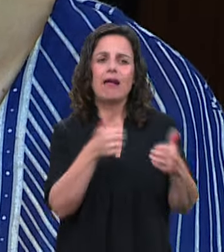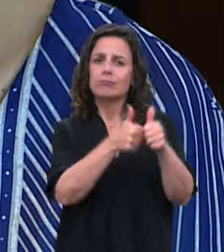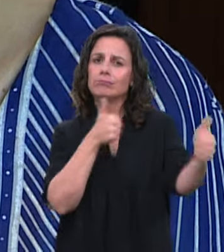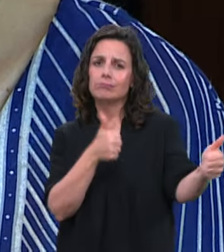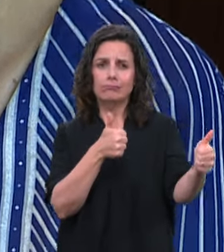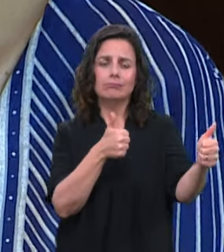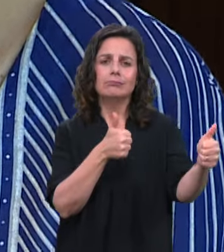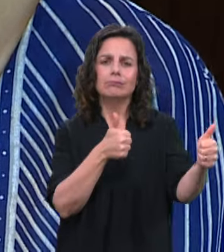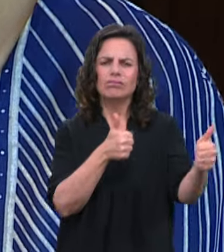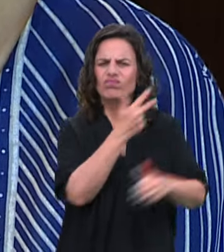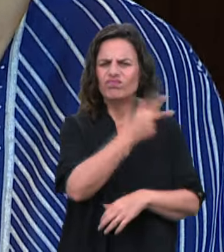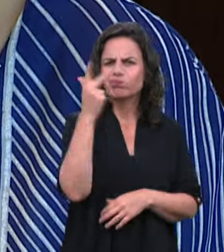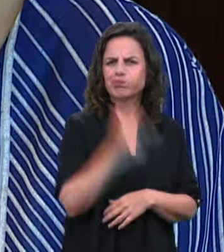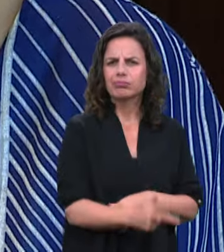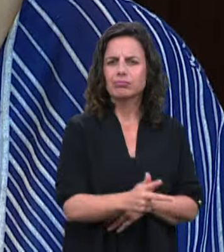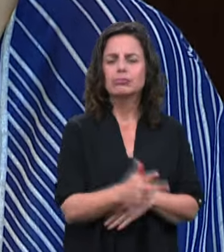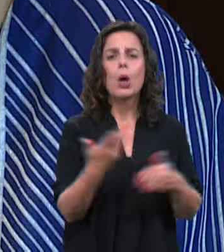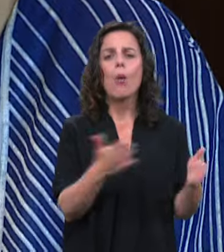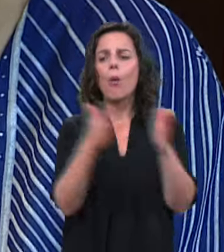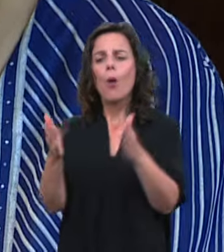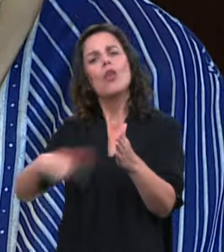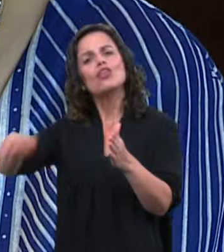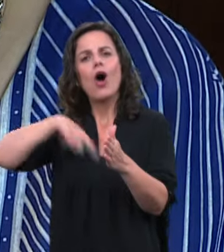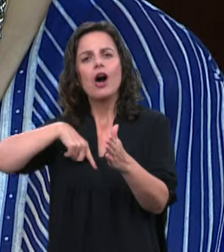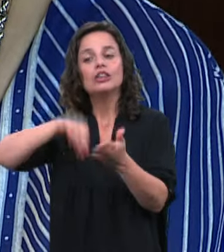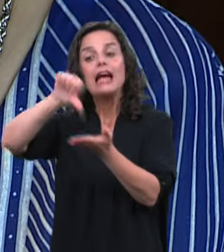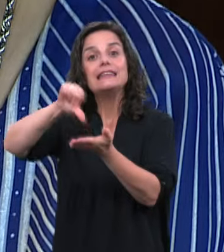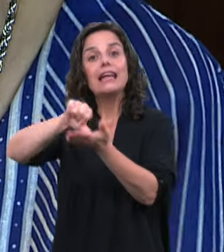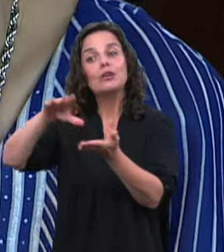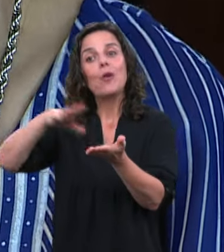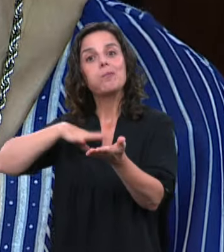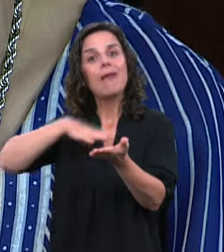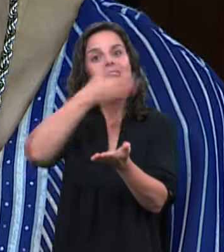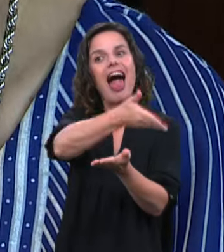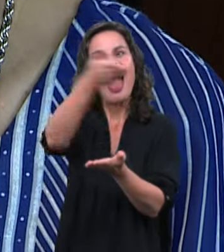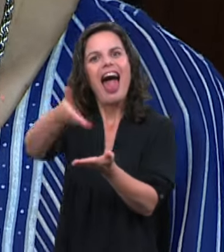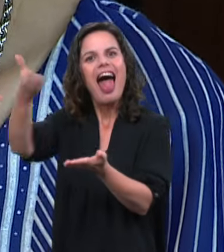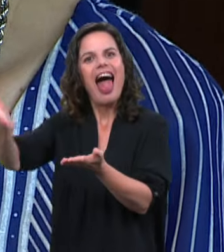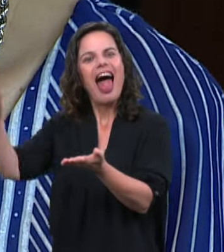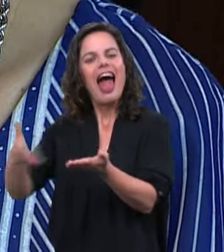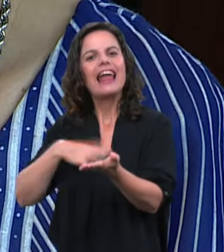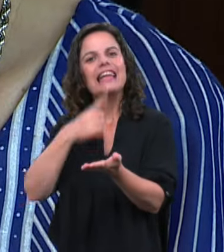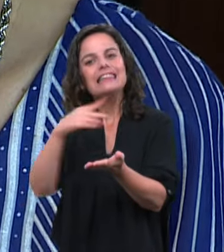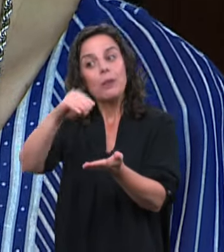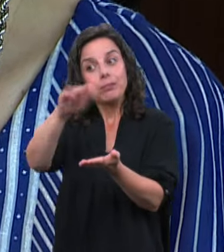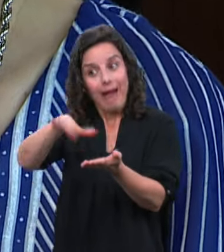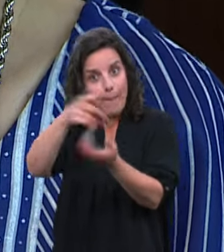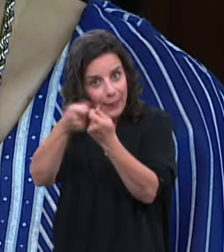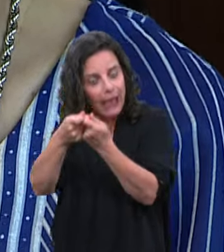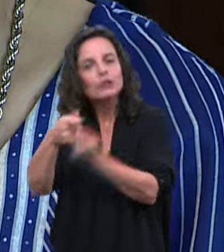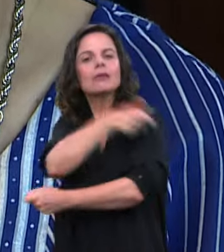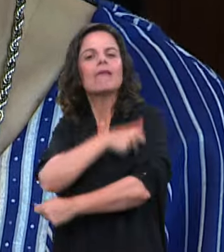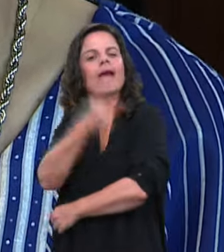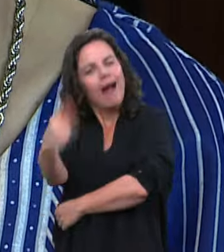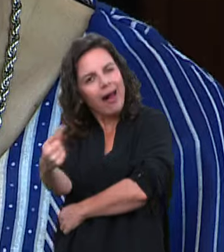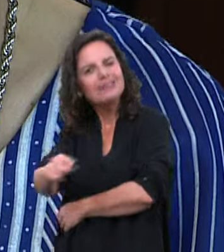totalmente à distância ou uma universidade que, como nós, tem estes centros e tem representação no território. E quando um aluno